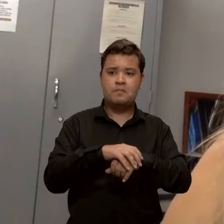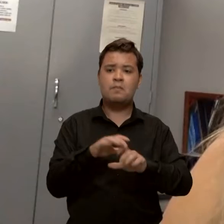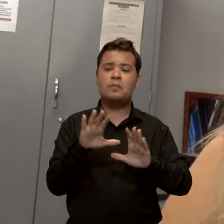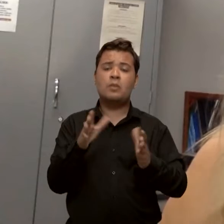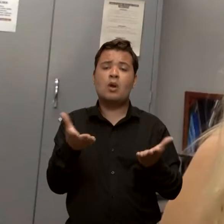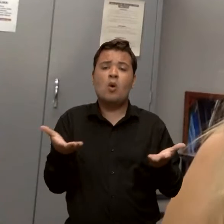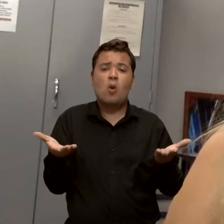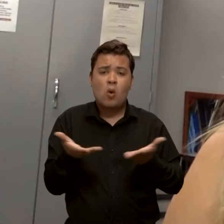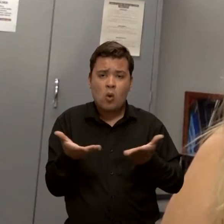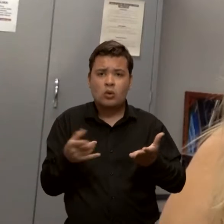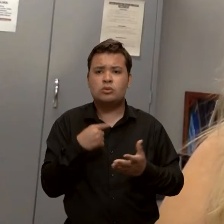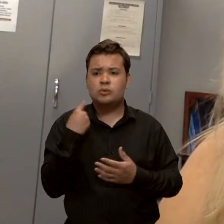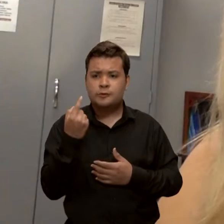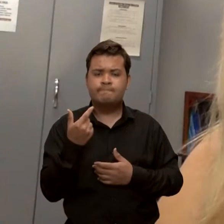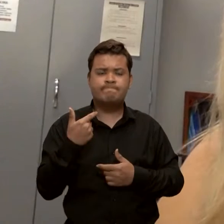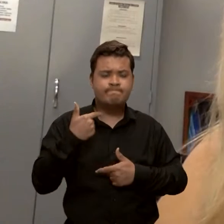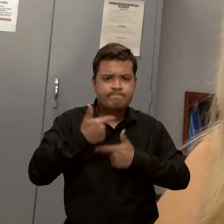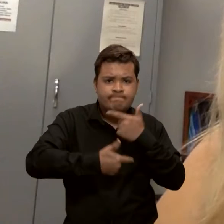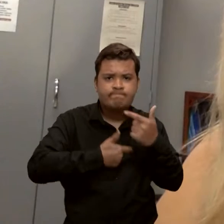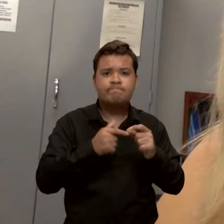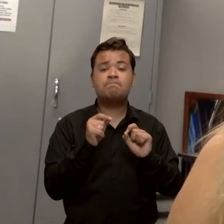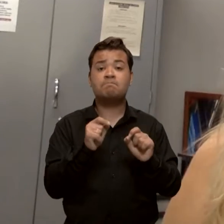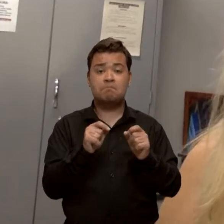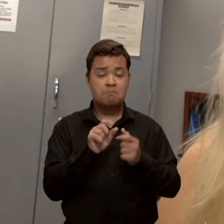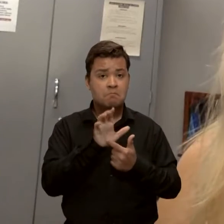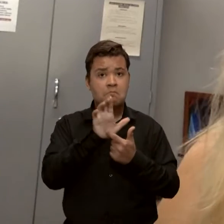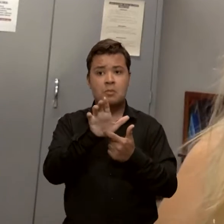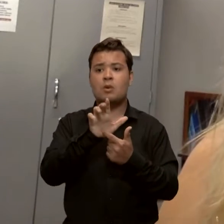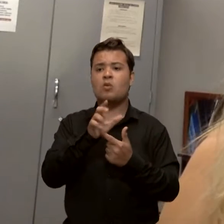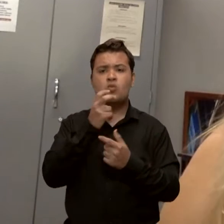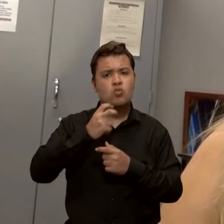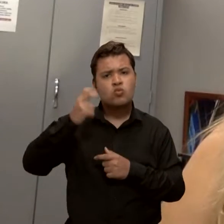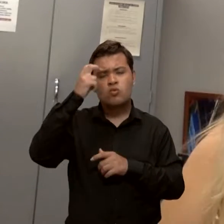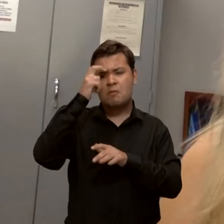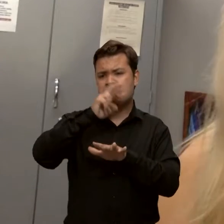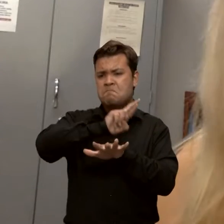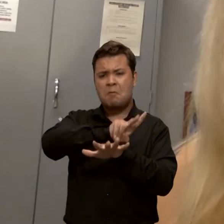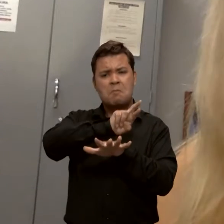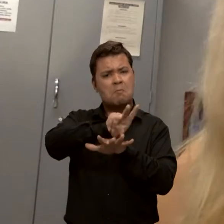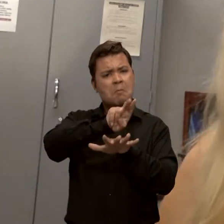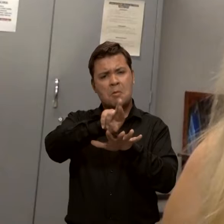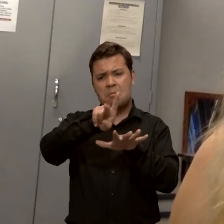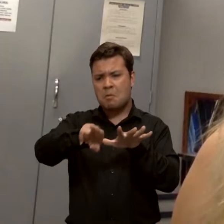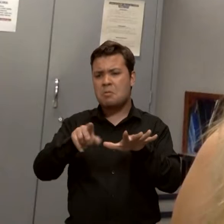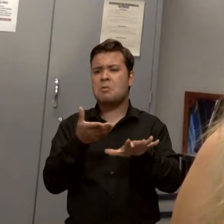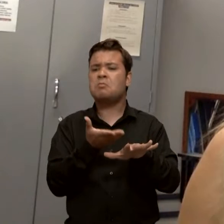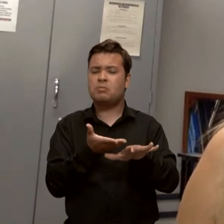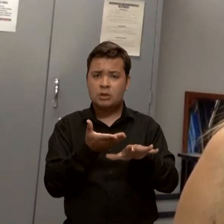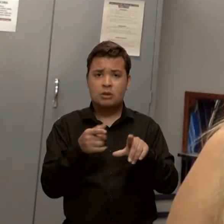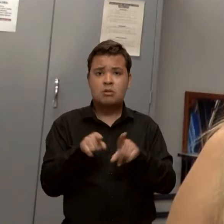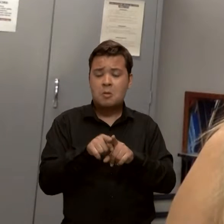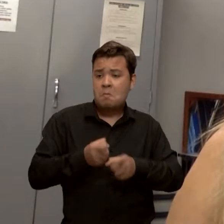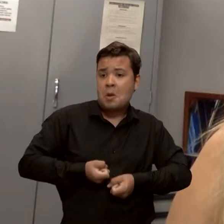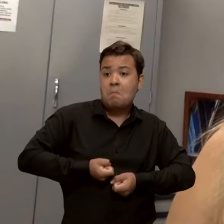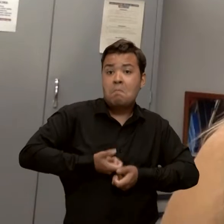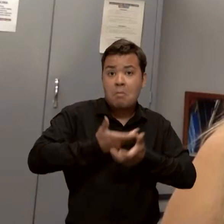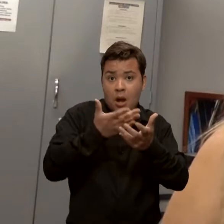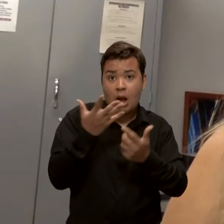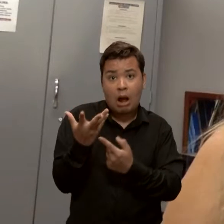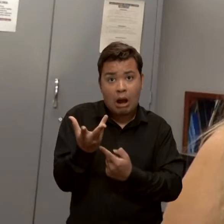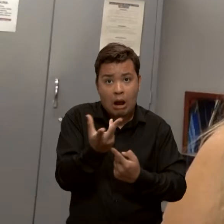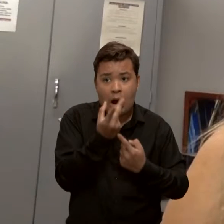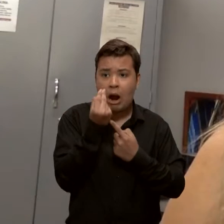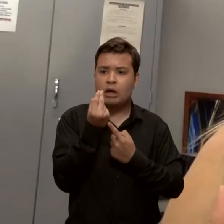nós trabalhamos, então, a questão da diversidade cultural, onde a cultura e as manifestações artísticas e culturais não